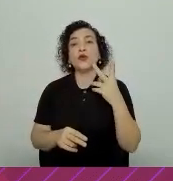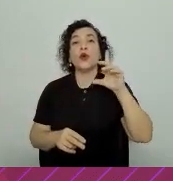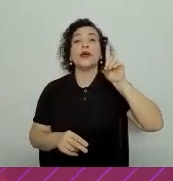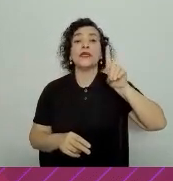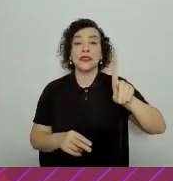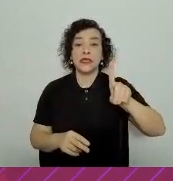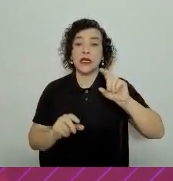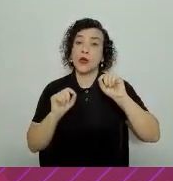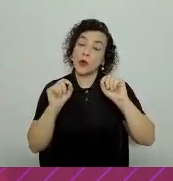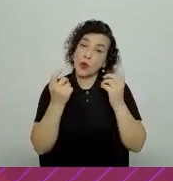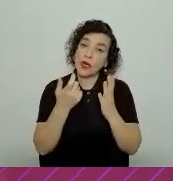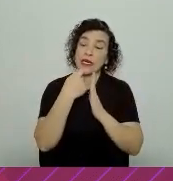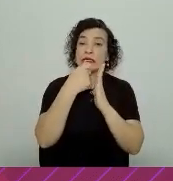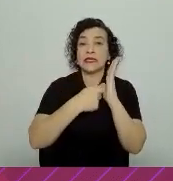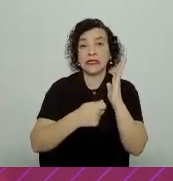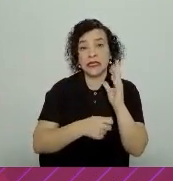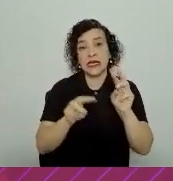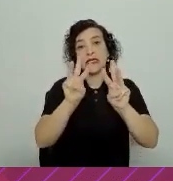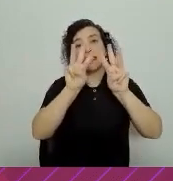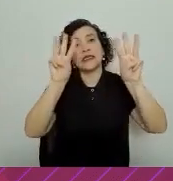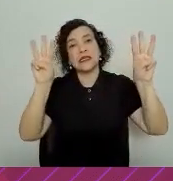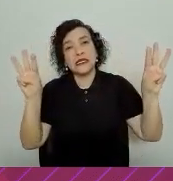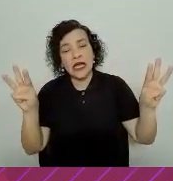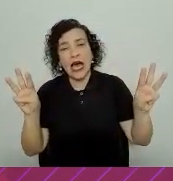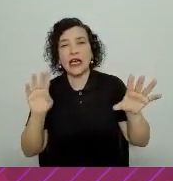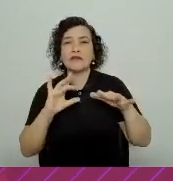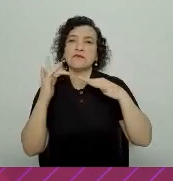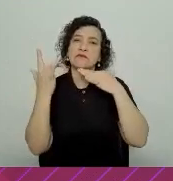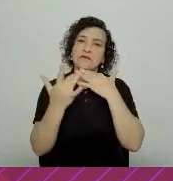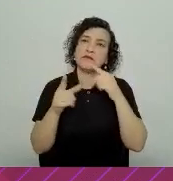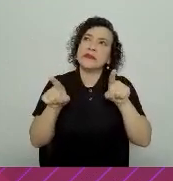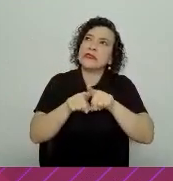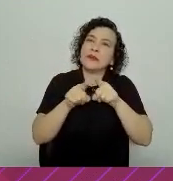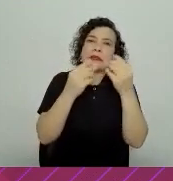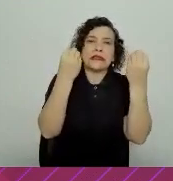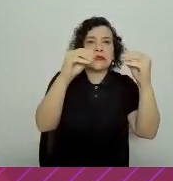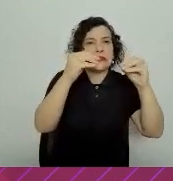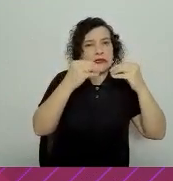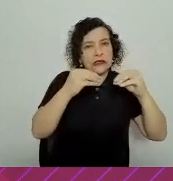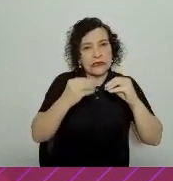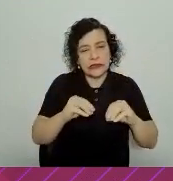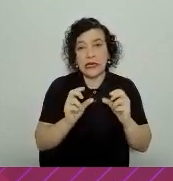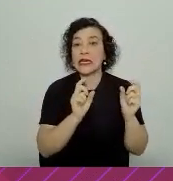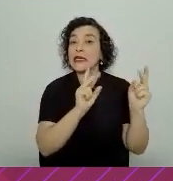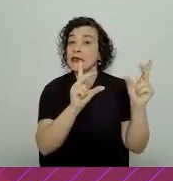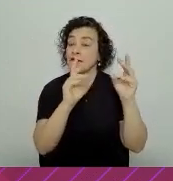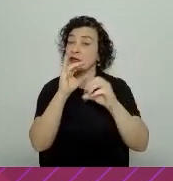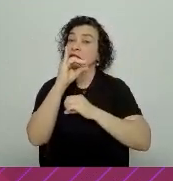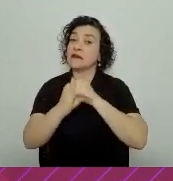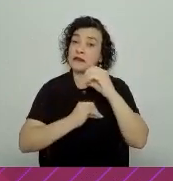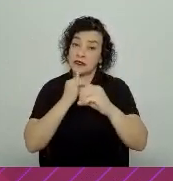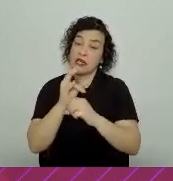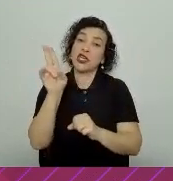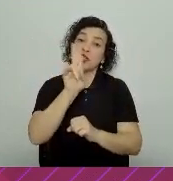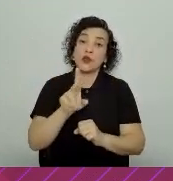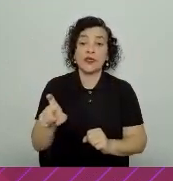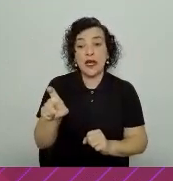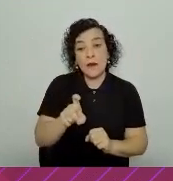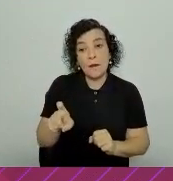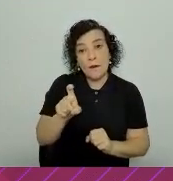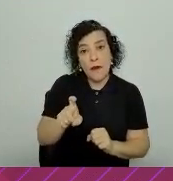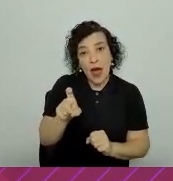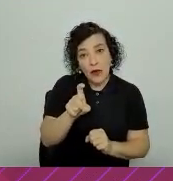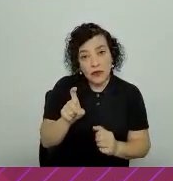hipertexto sites multimídia postagens sociais e-commerce a gente usa Mouse e a ponta e clica